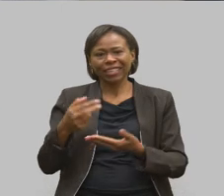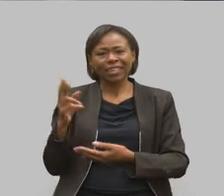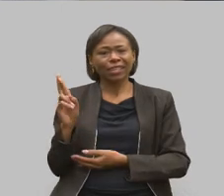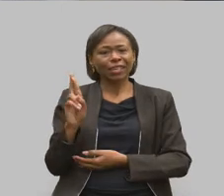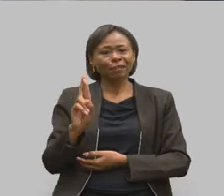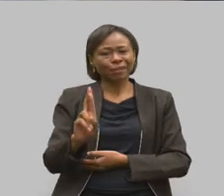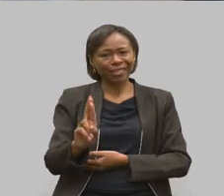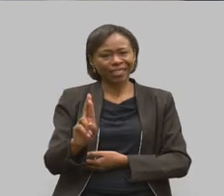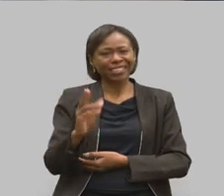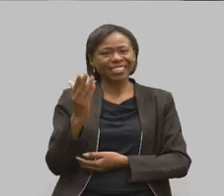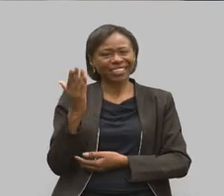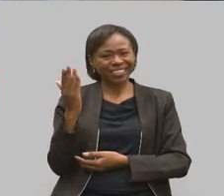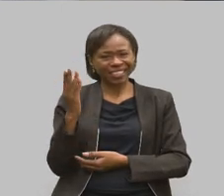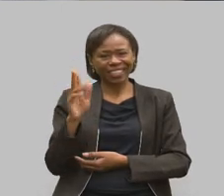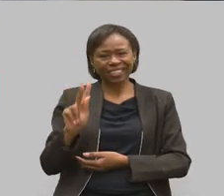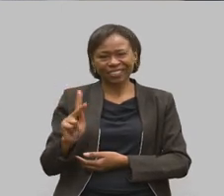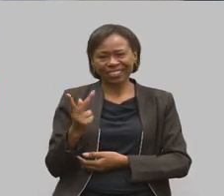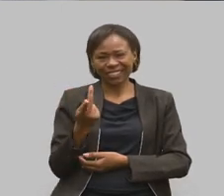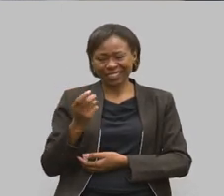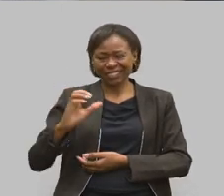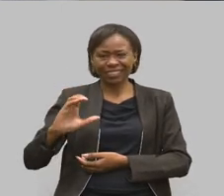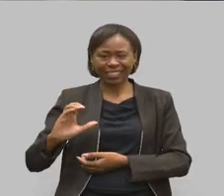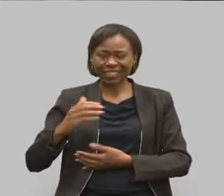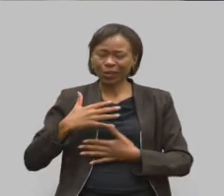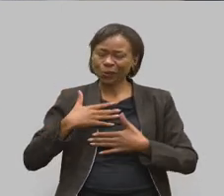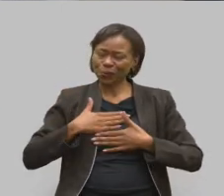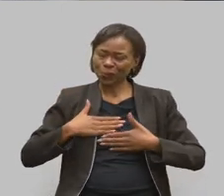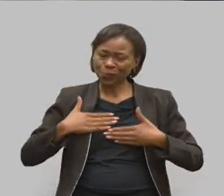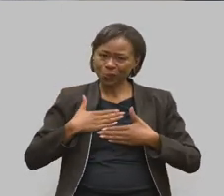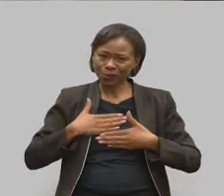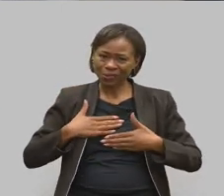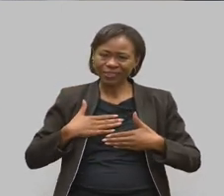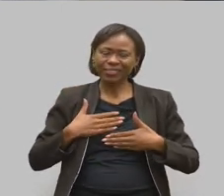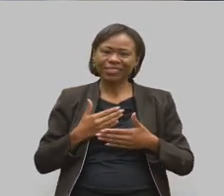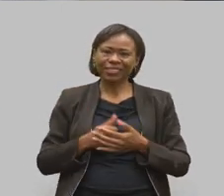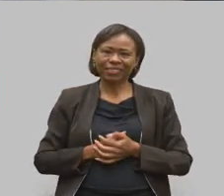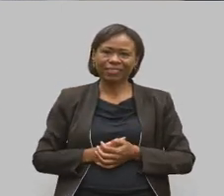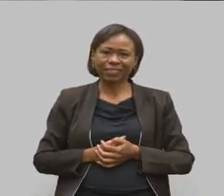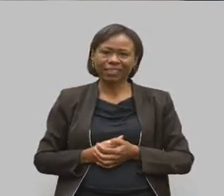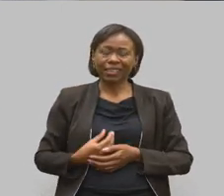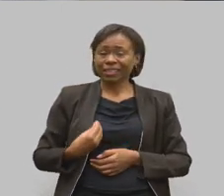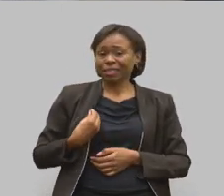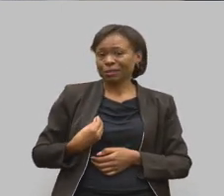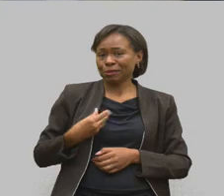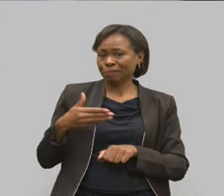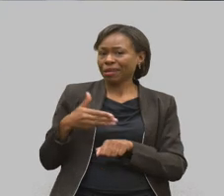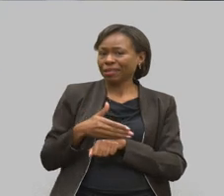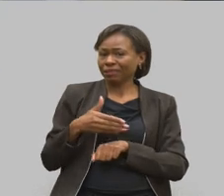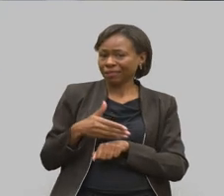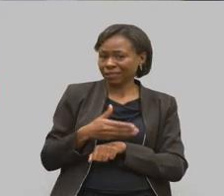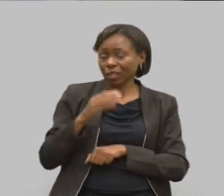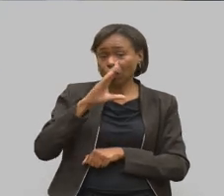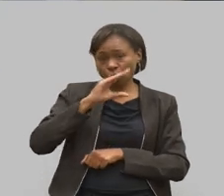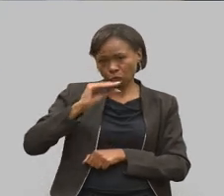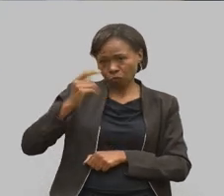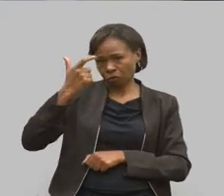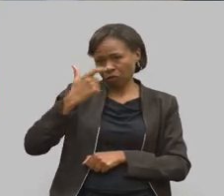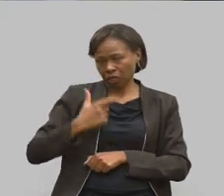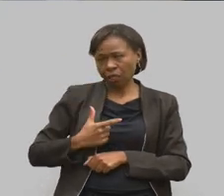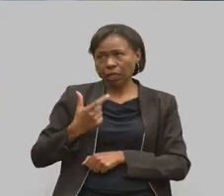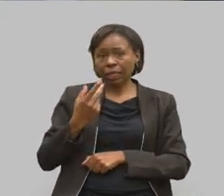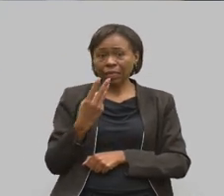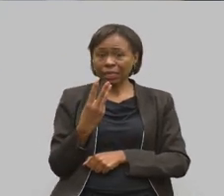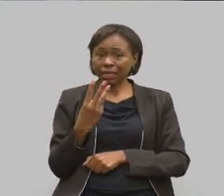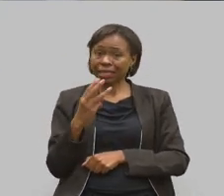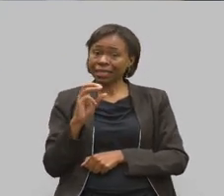orgulho para mim como servidora pública eh e participante atuante há 30 anos